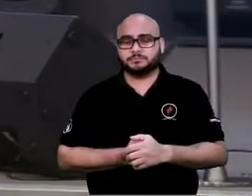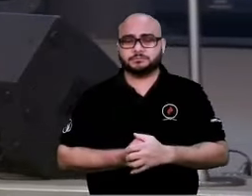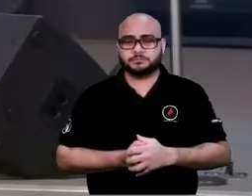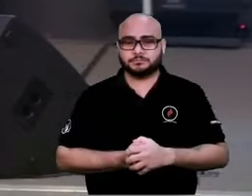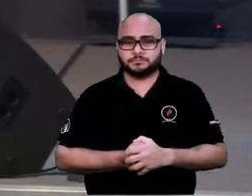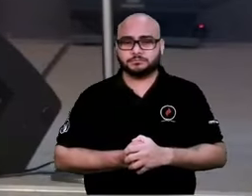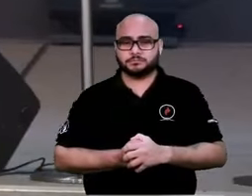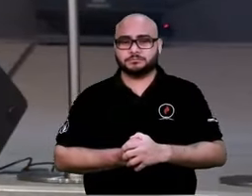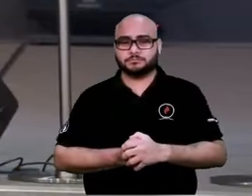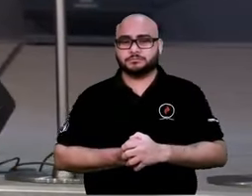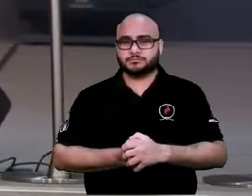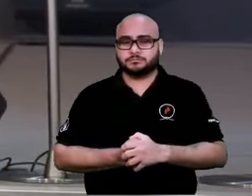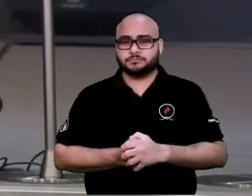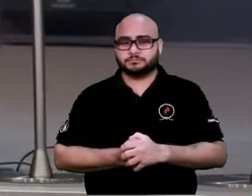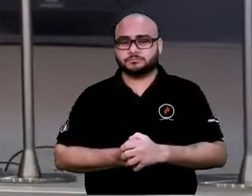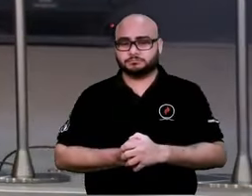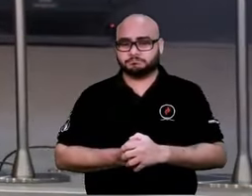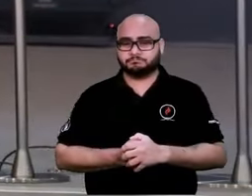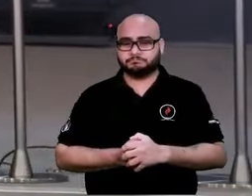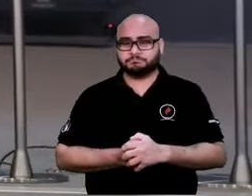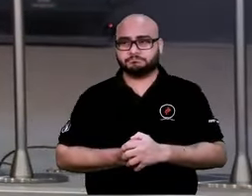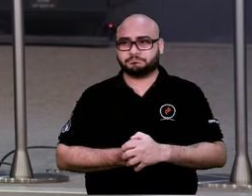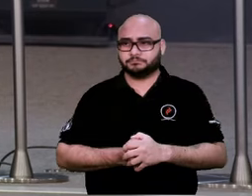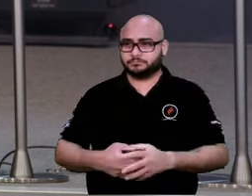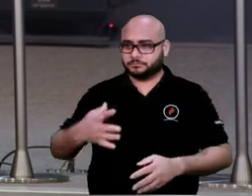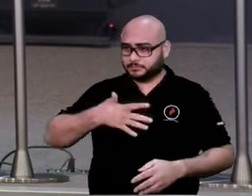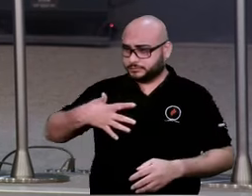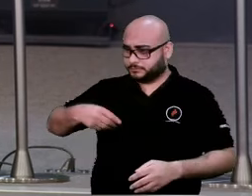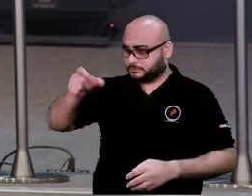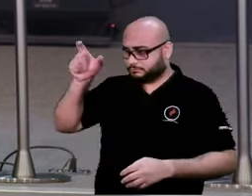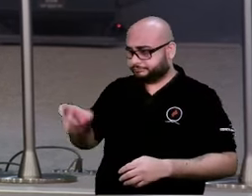O quartinho já estava pronto, morreu antes da hora,